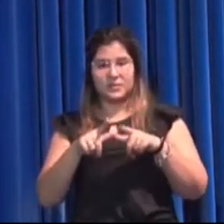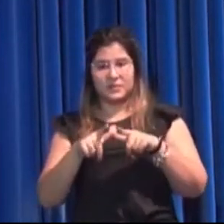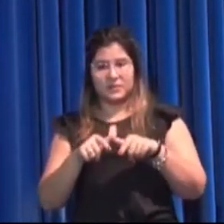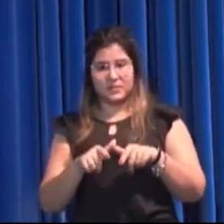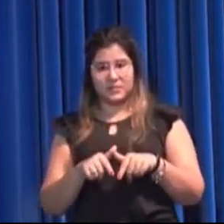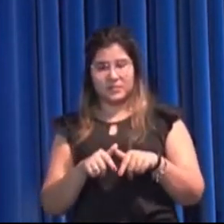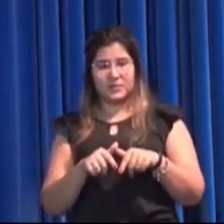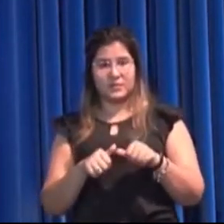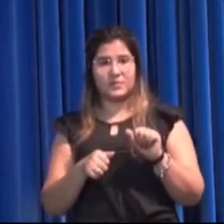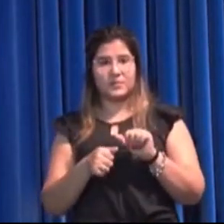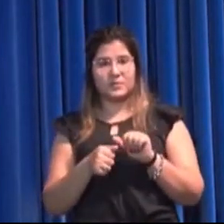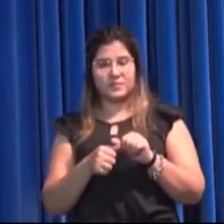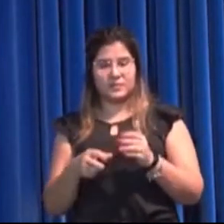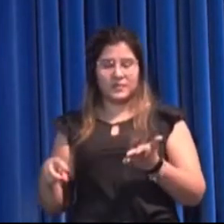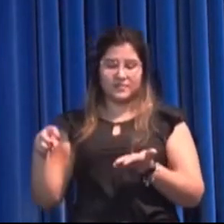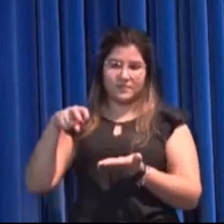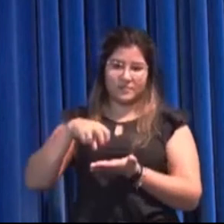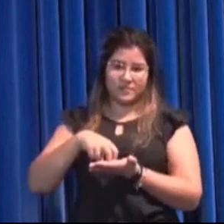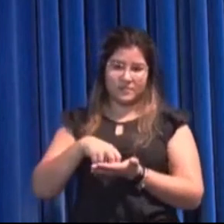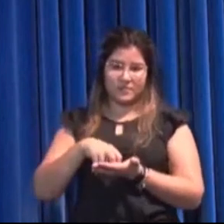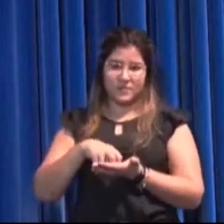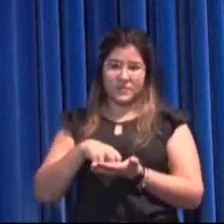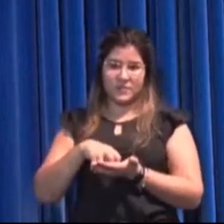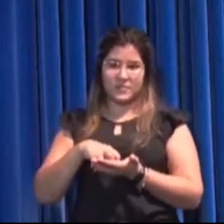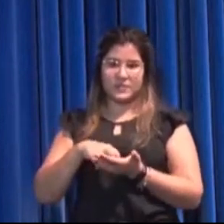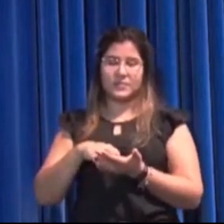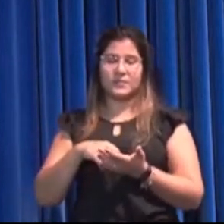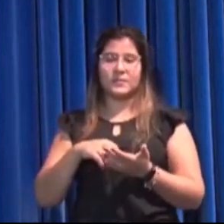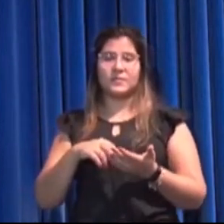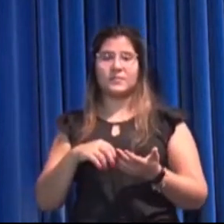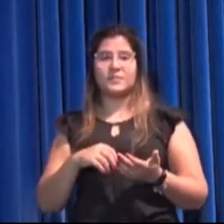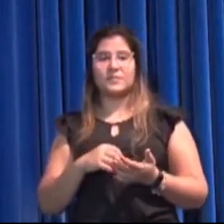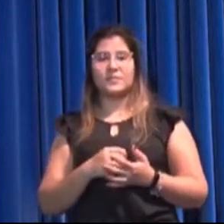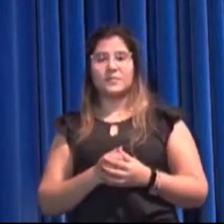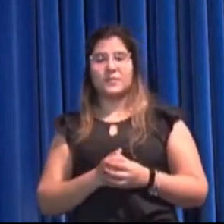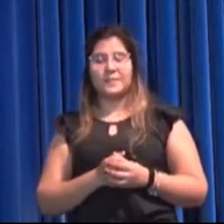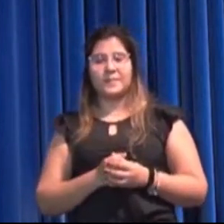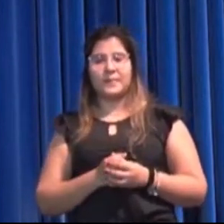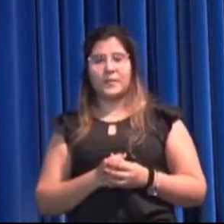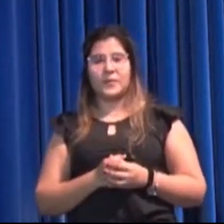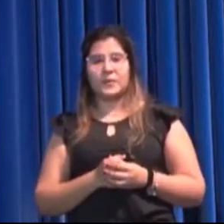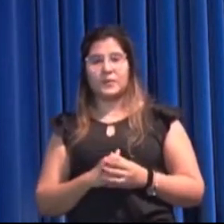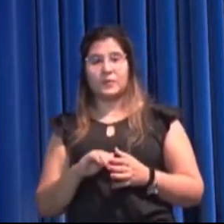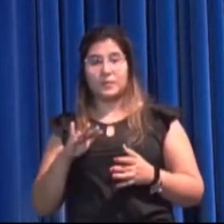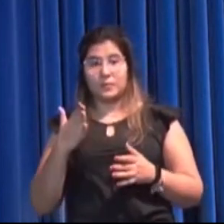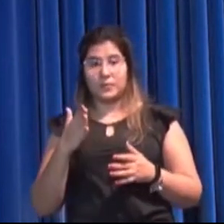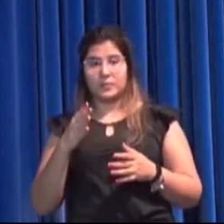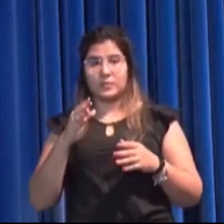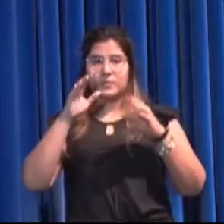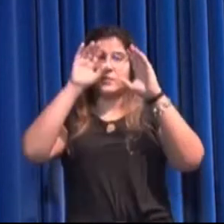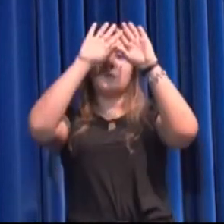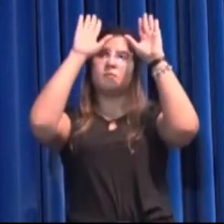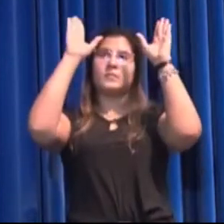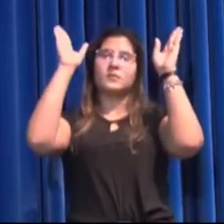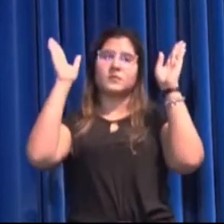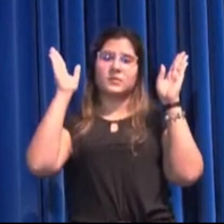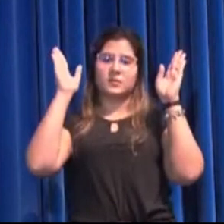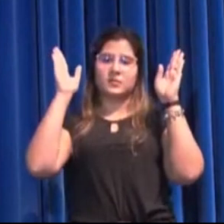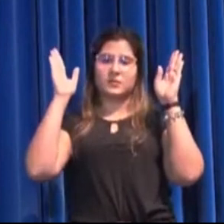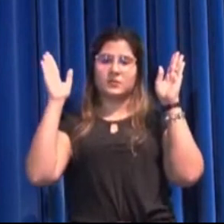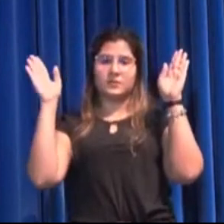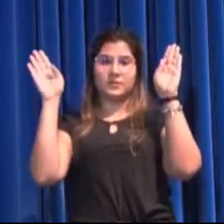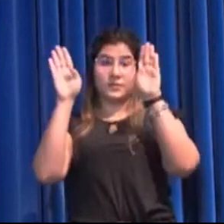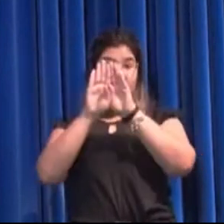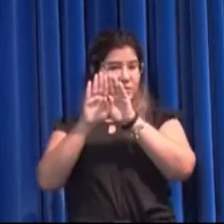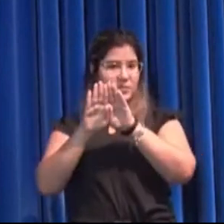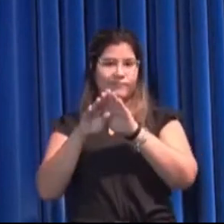faze-o voltar à terra que lhe deste e a seus pais. Quando os céus se cerrarem e não